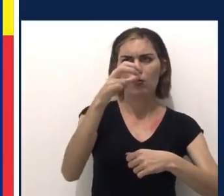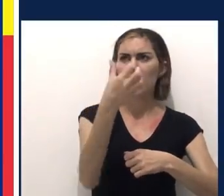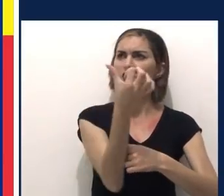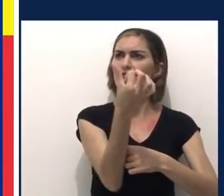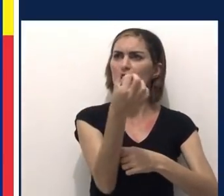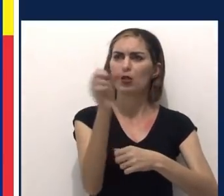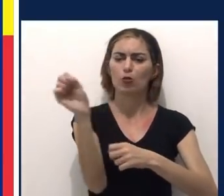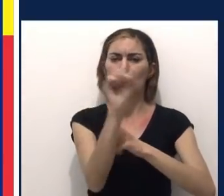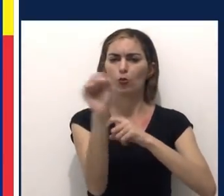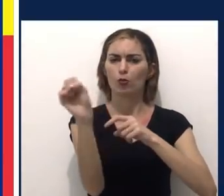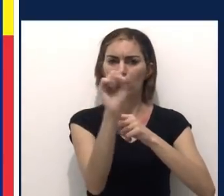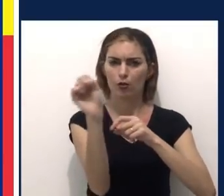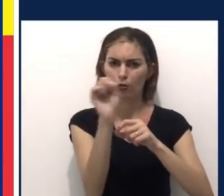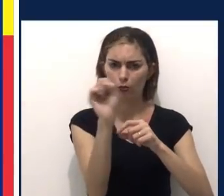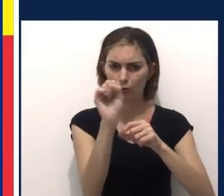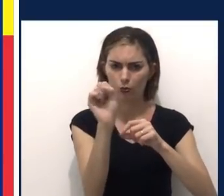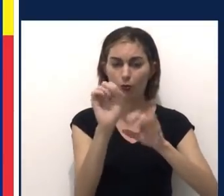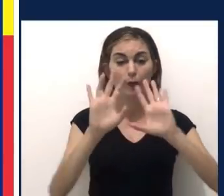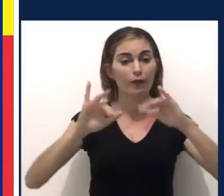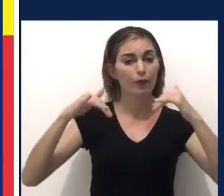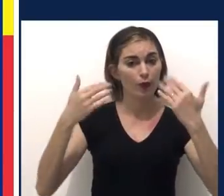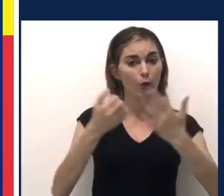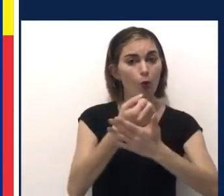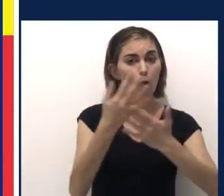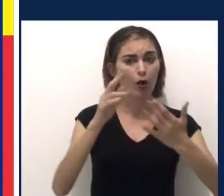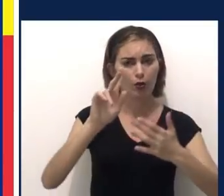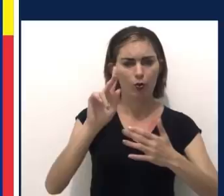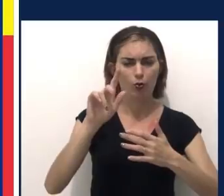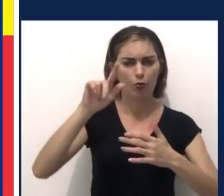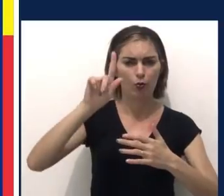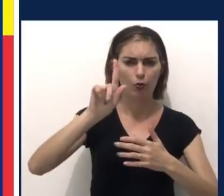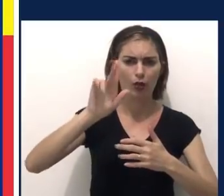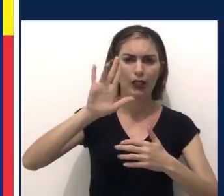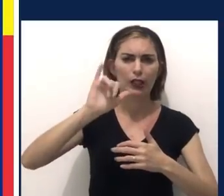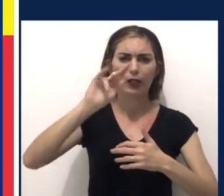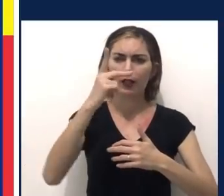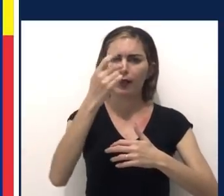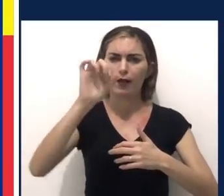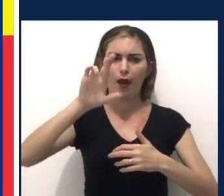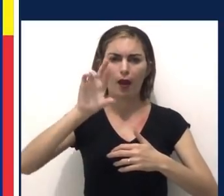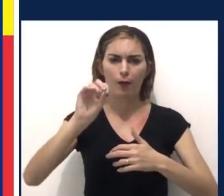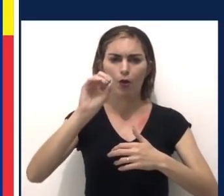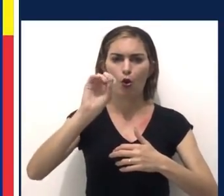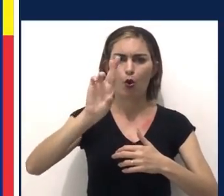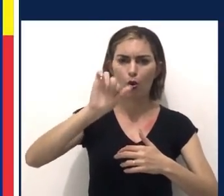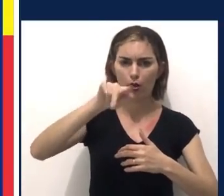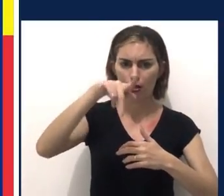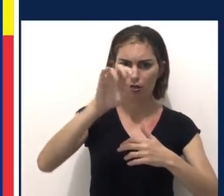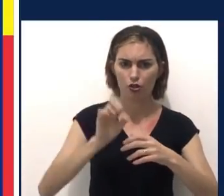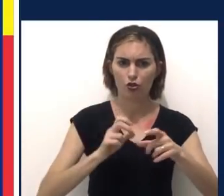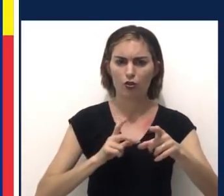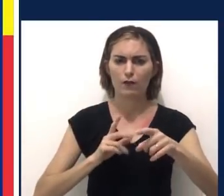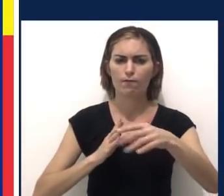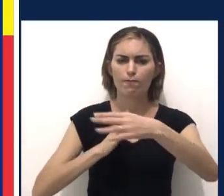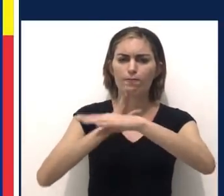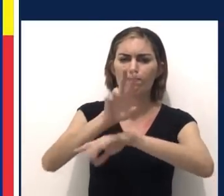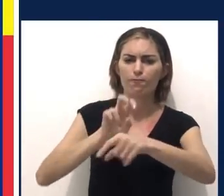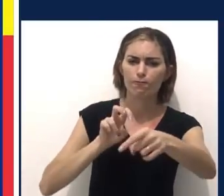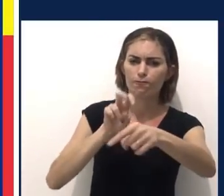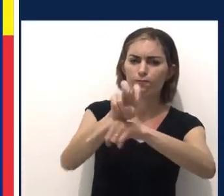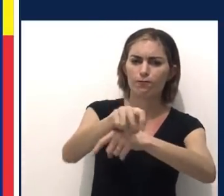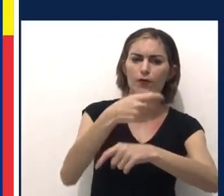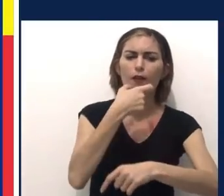em 1688. Então, quando Guilherme de Orange invadiu